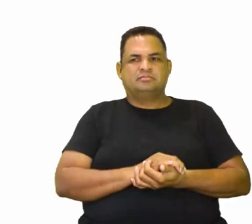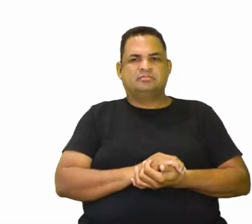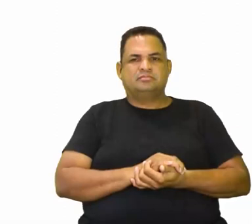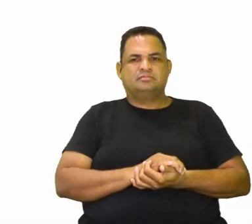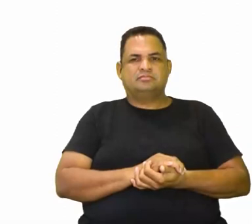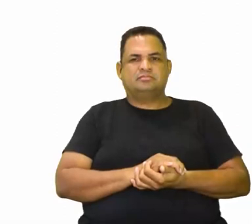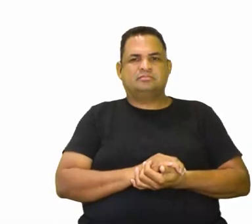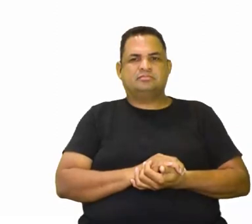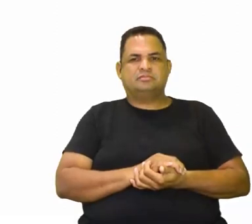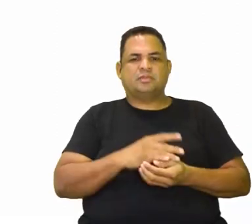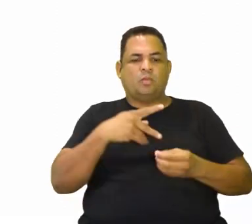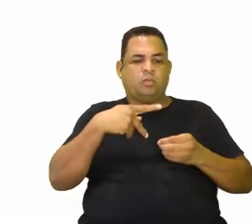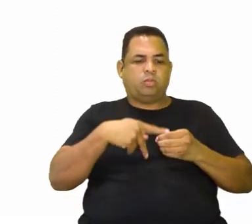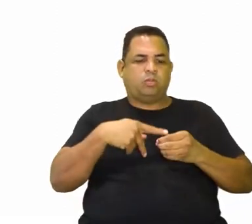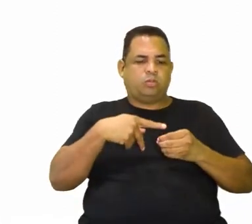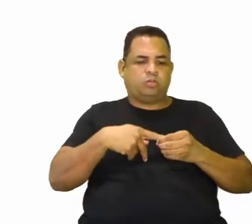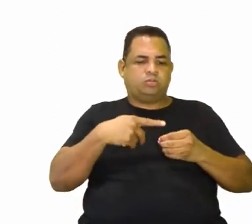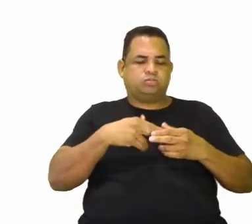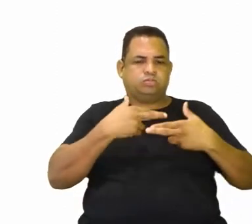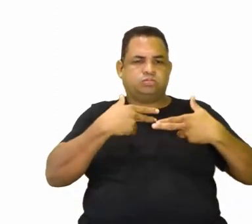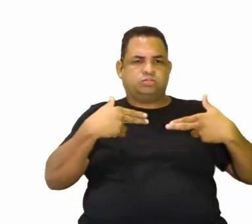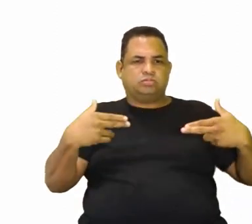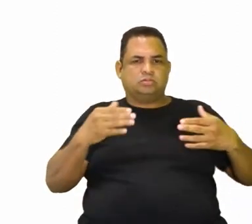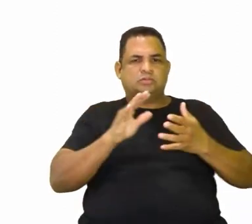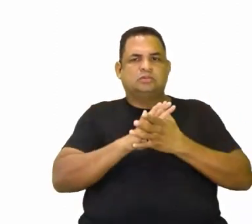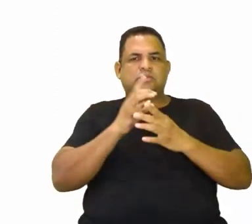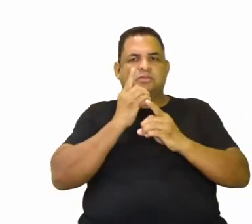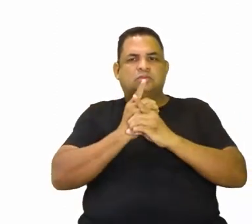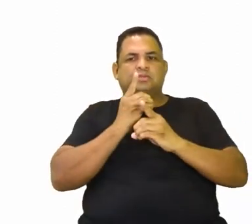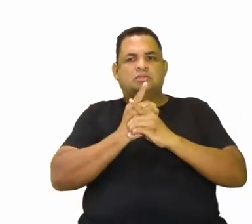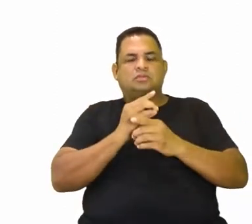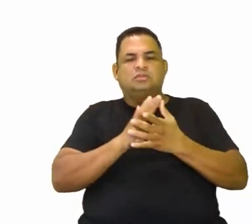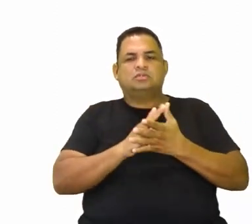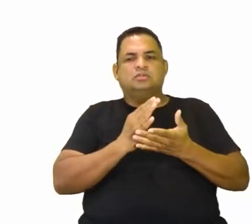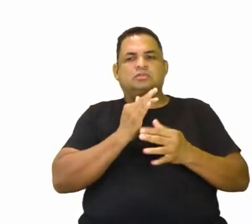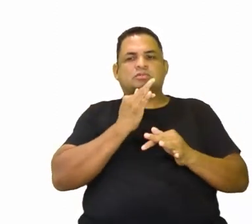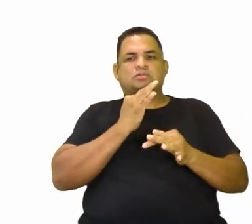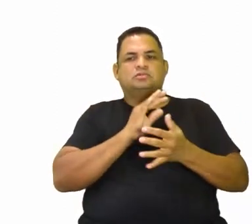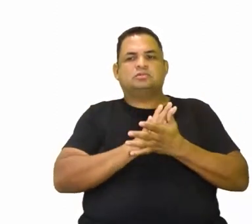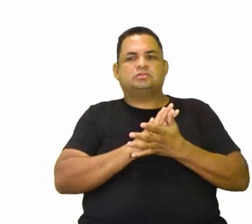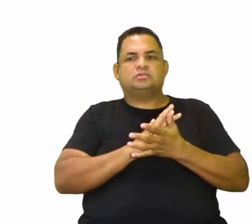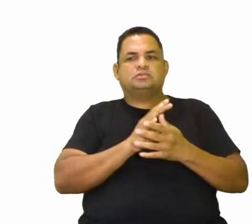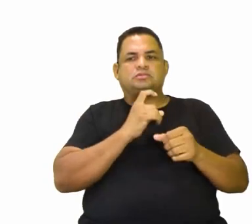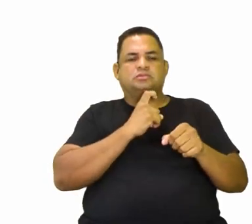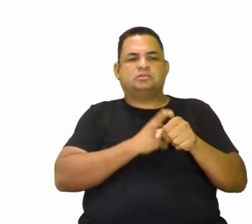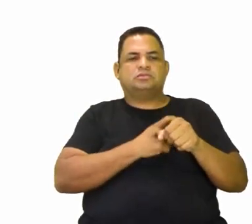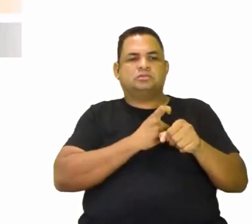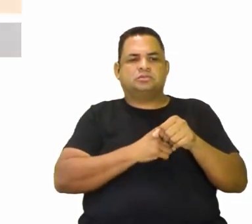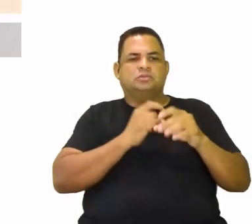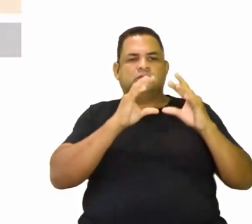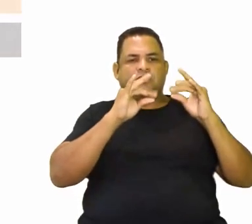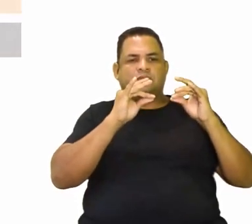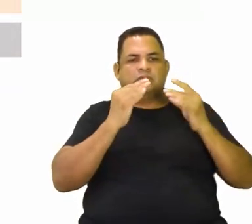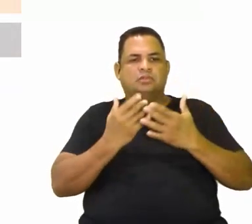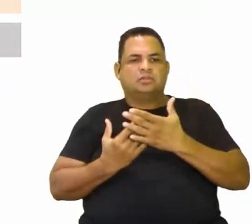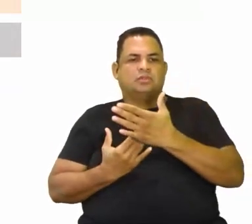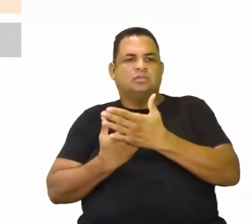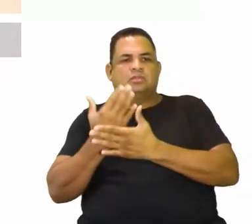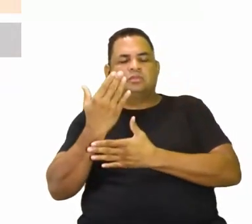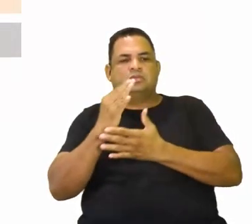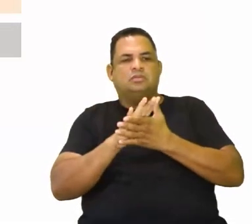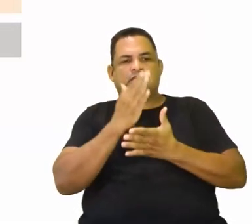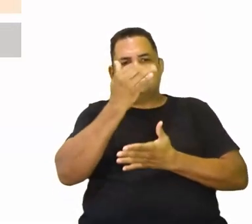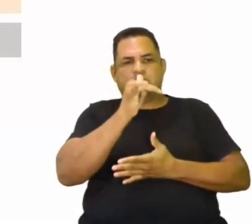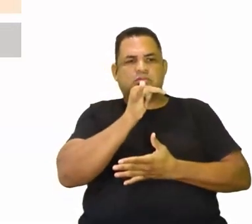Os combustíveis podem ser encontrados nos estados físicos, que são sólido, líquido e gasoso.